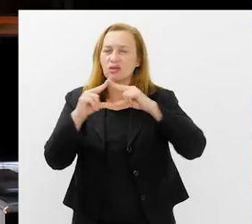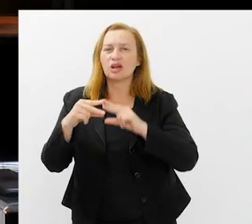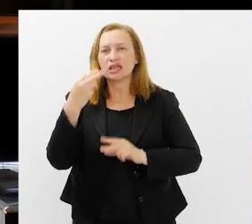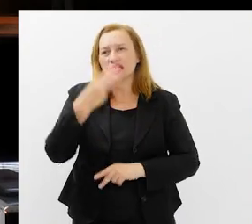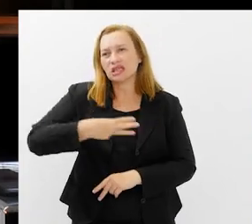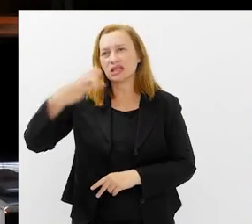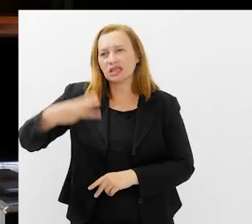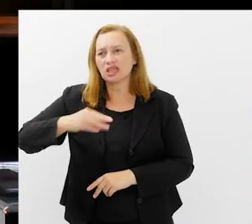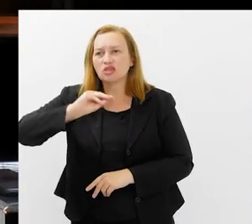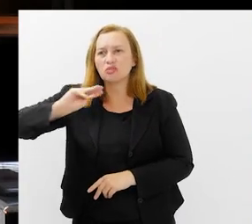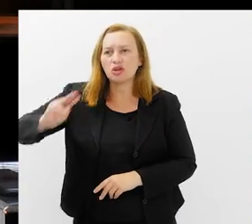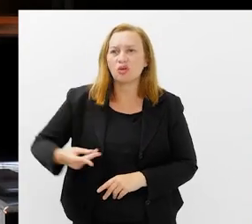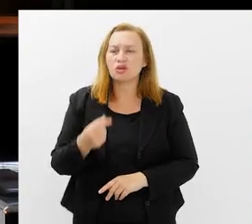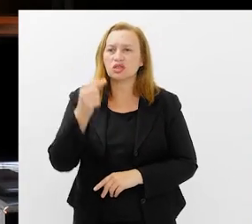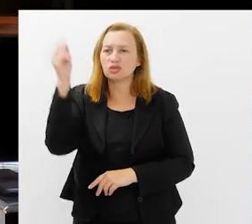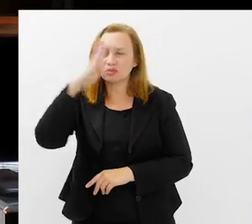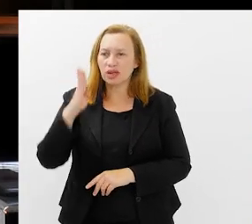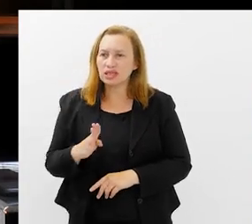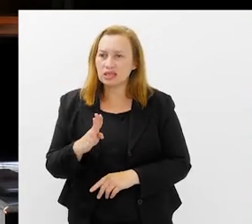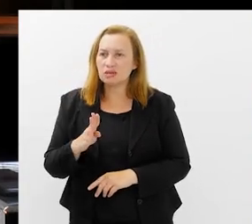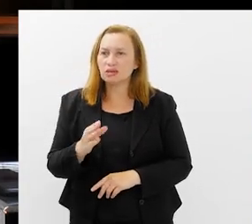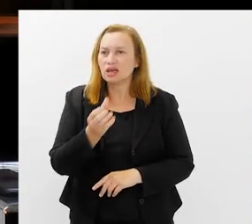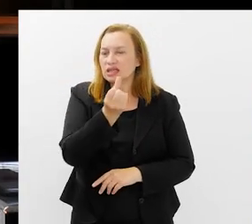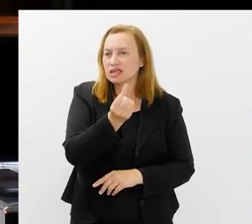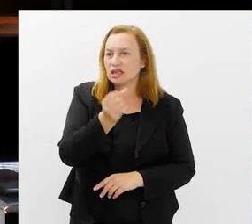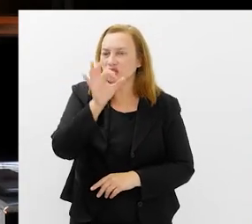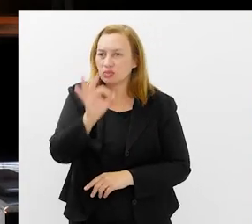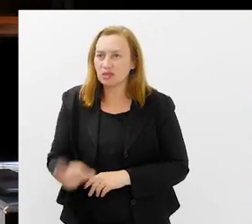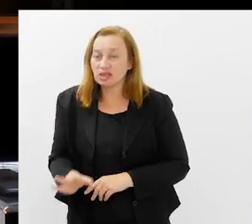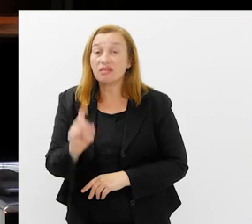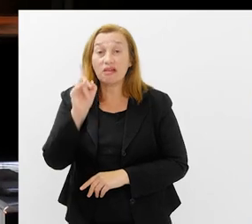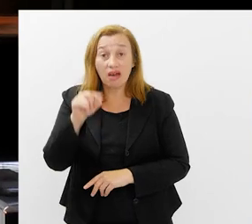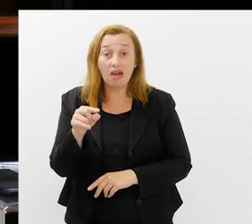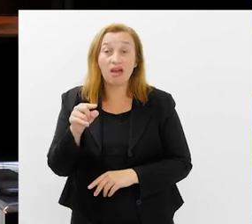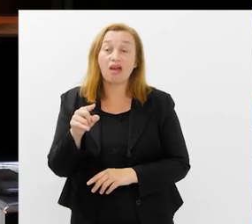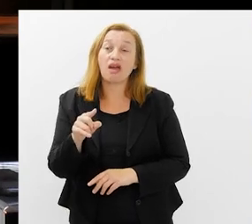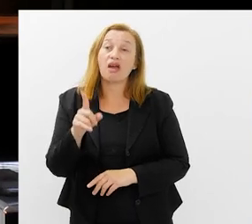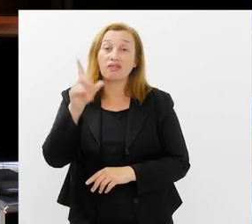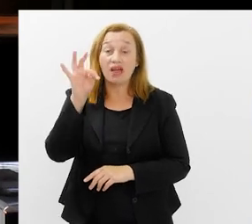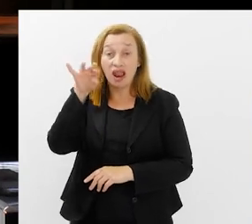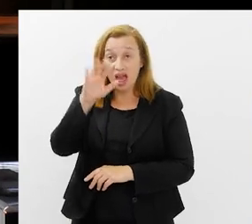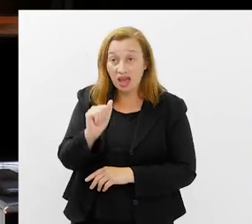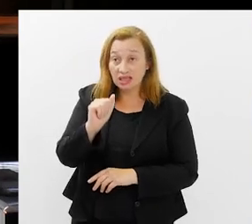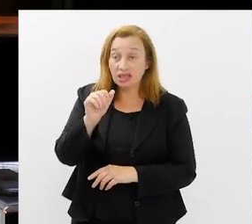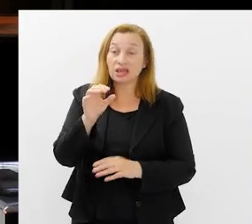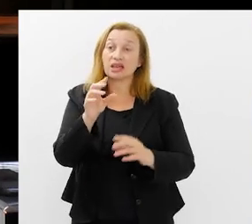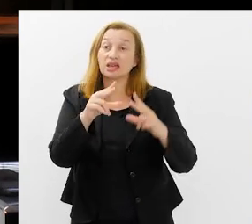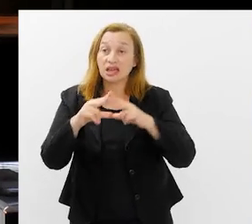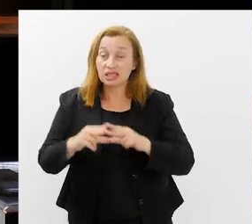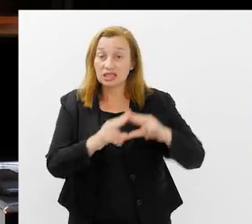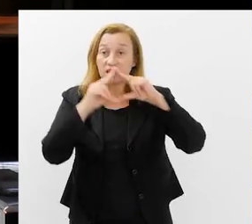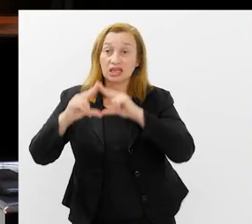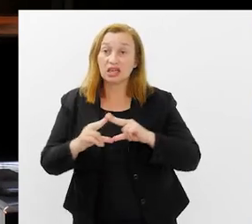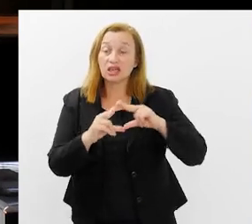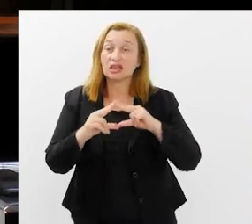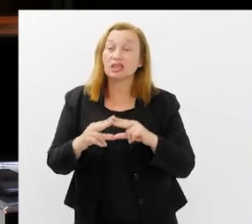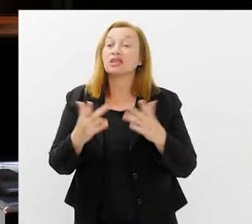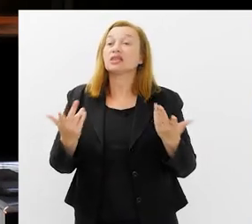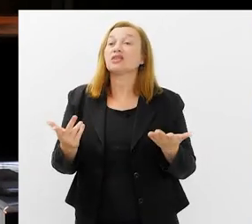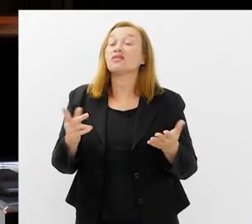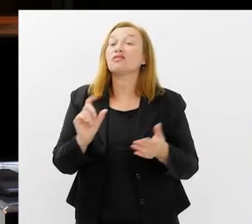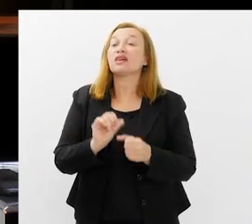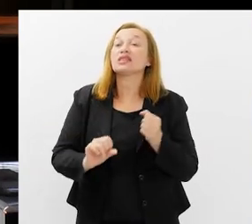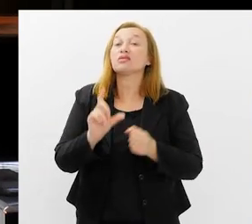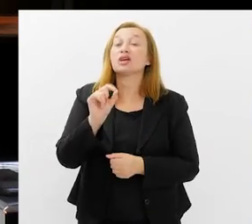33 bilhões de latas de alumínio por ano no Brasil, 100% das latas são recicladas, o que a gente está fazendo? A gente está gastando